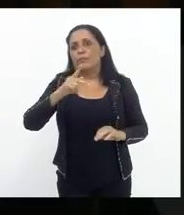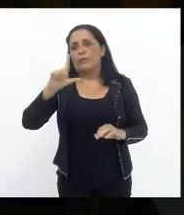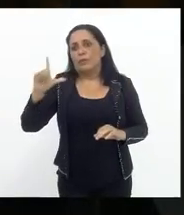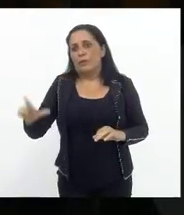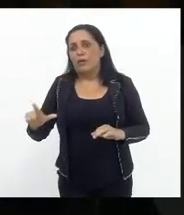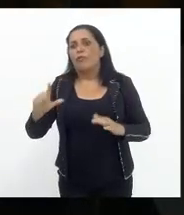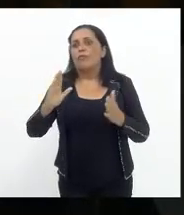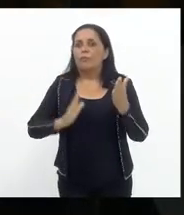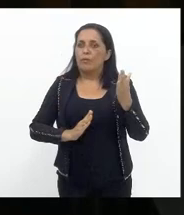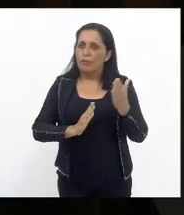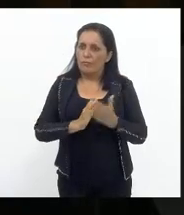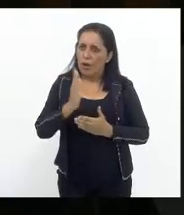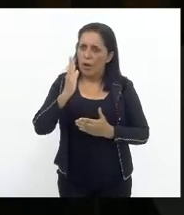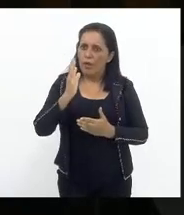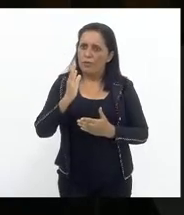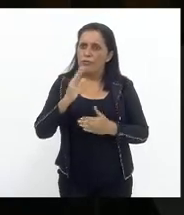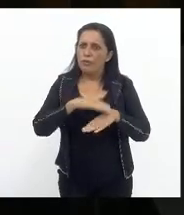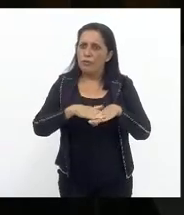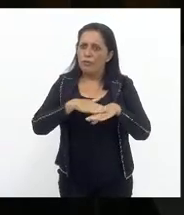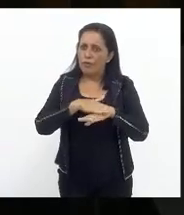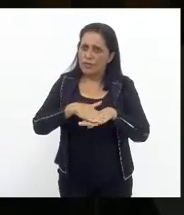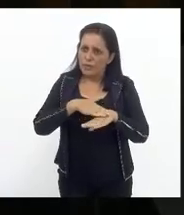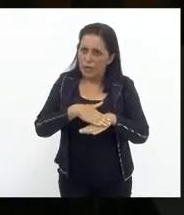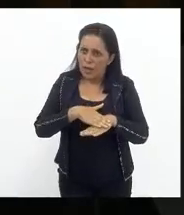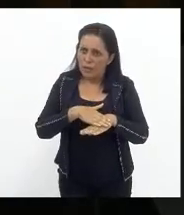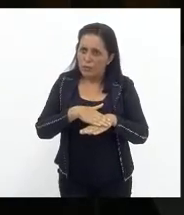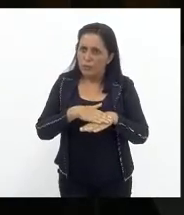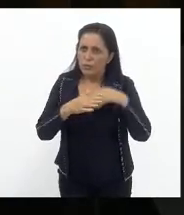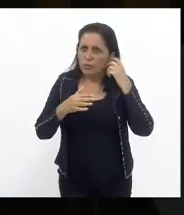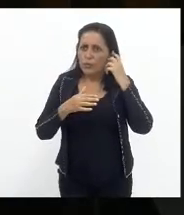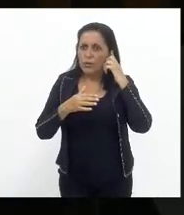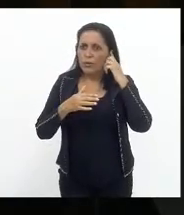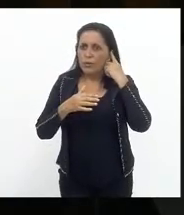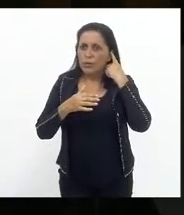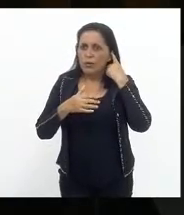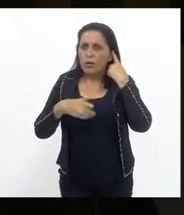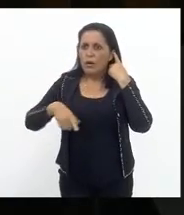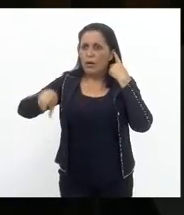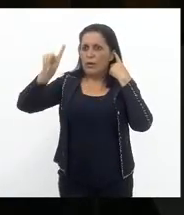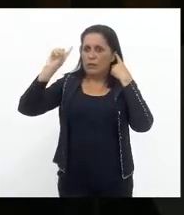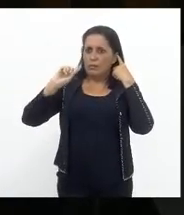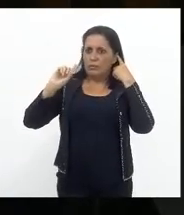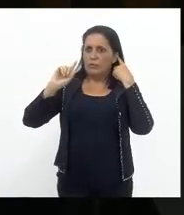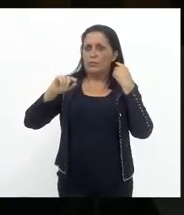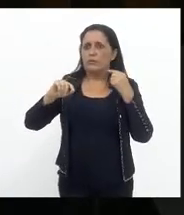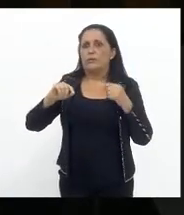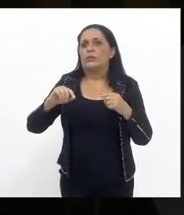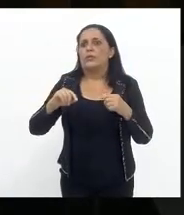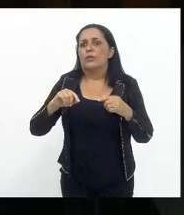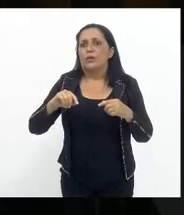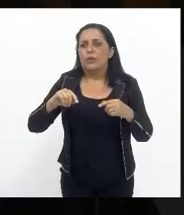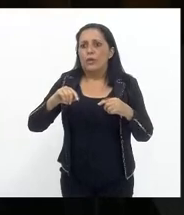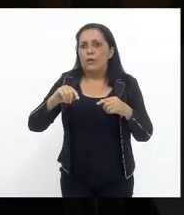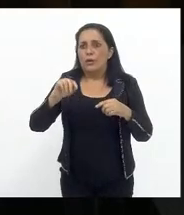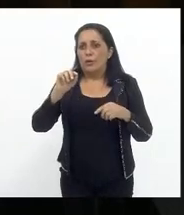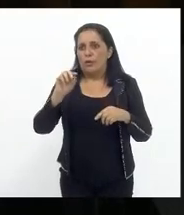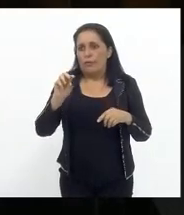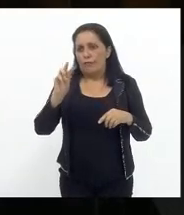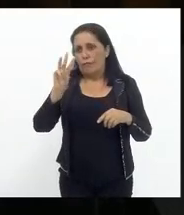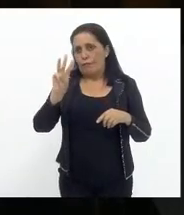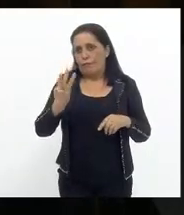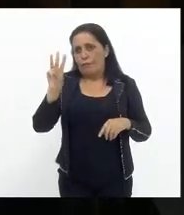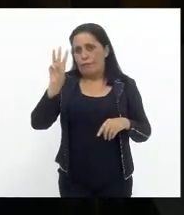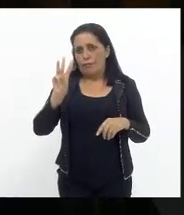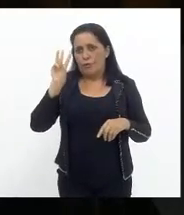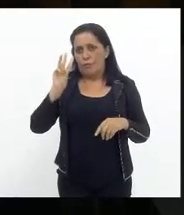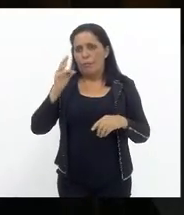foi sancionado, foi conversado com até então o antigo governador Wilson Witzel, mas por um descuido